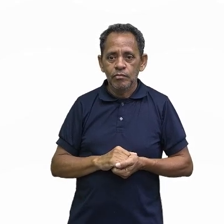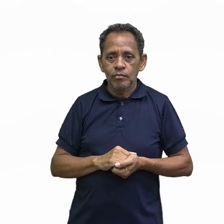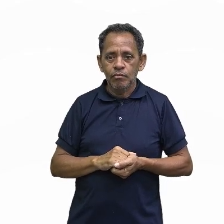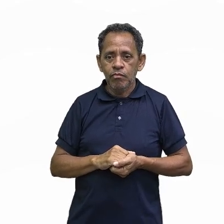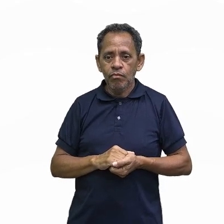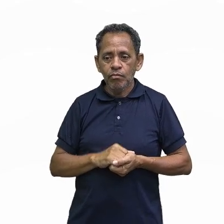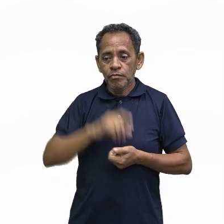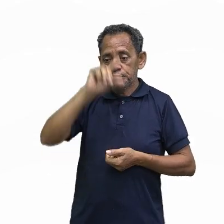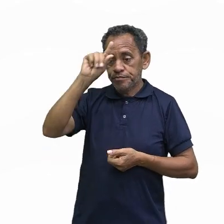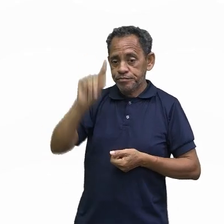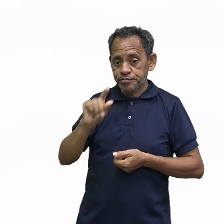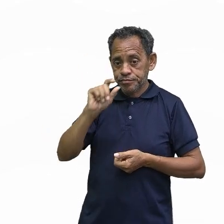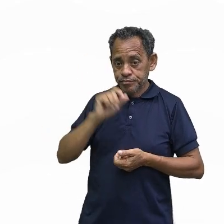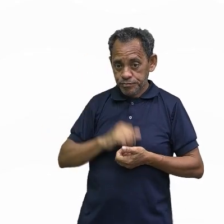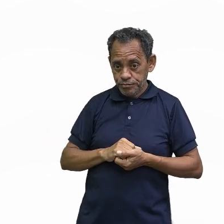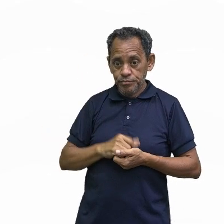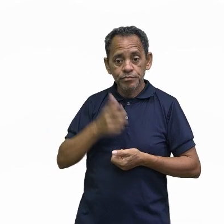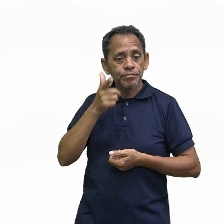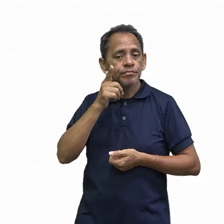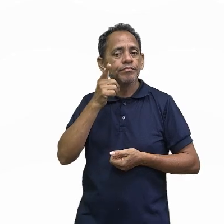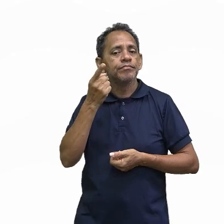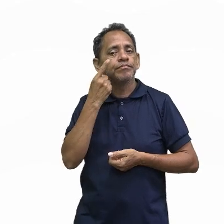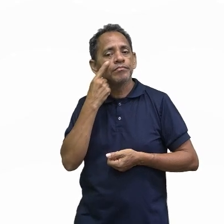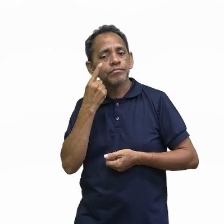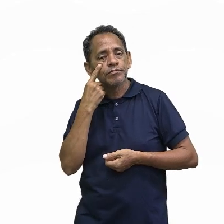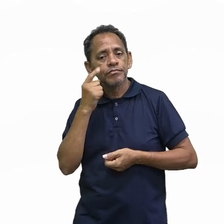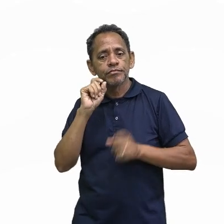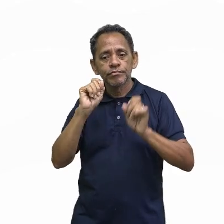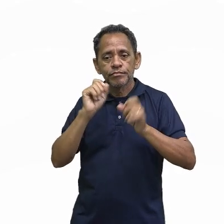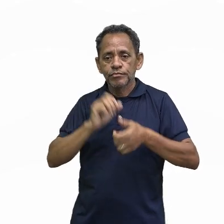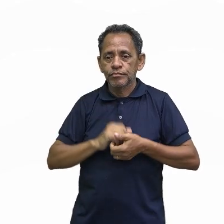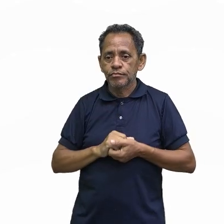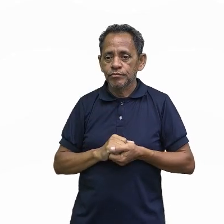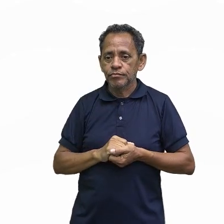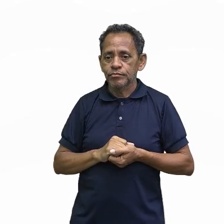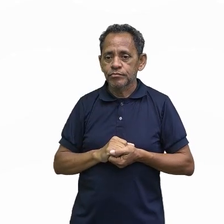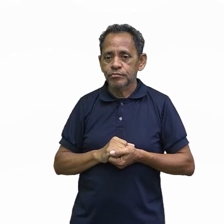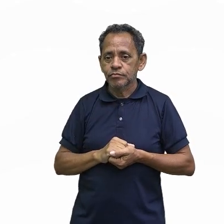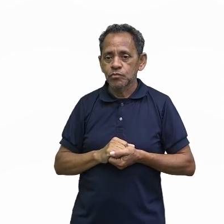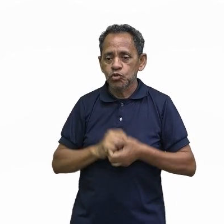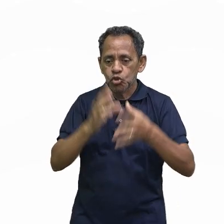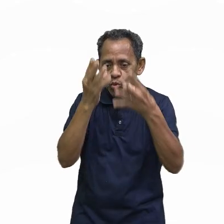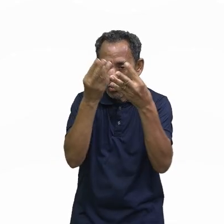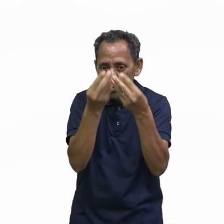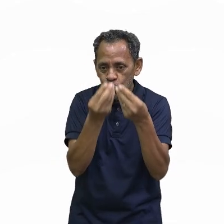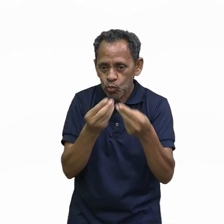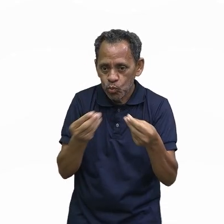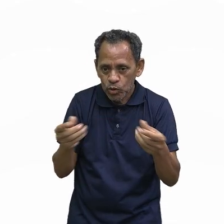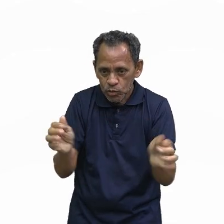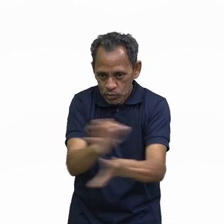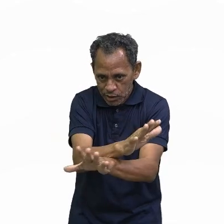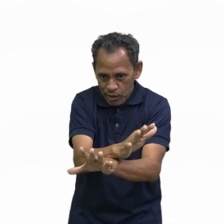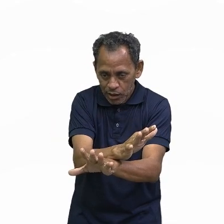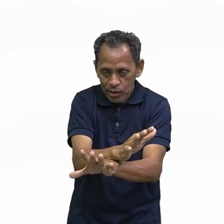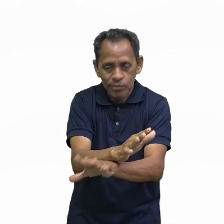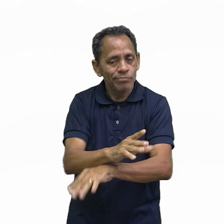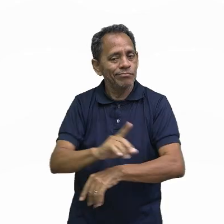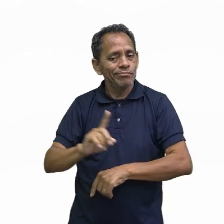a redução aí que a gente consegue observar, né, é que ele não vai desaparecer completamente, assim,